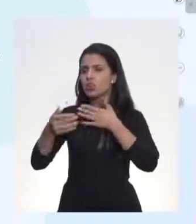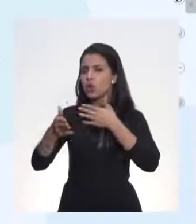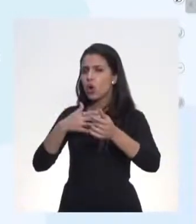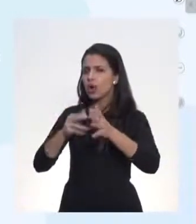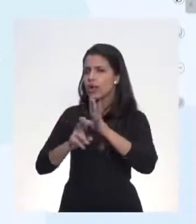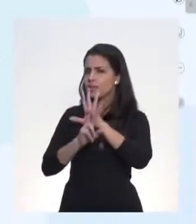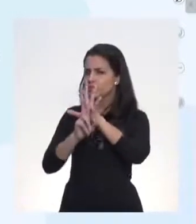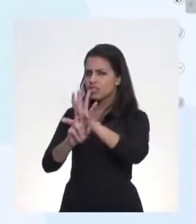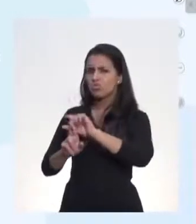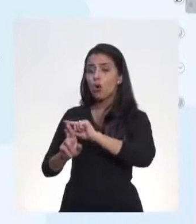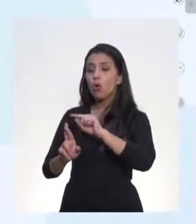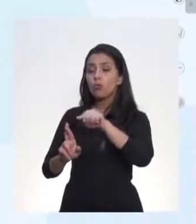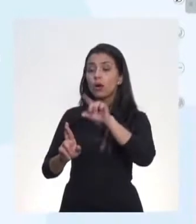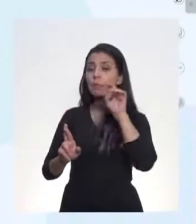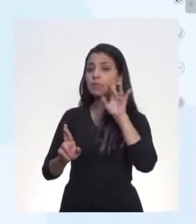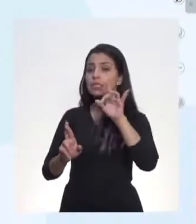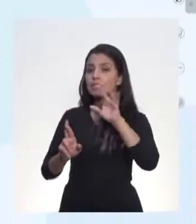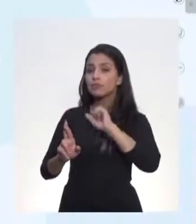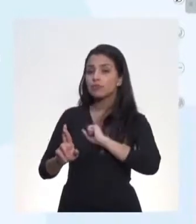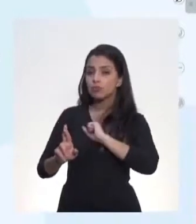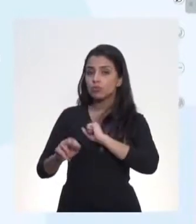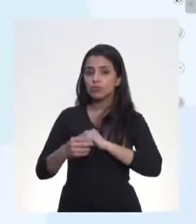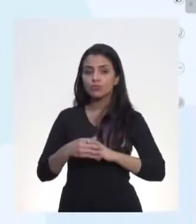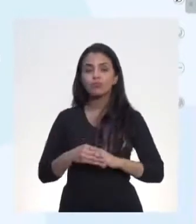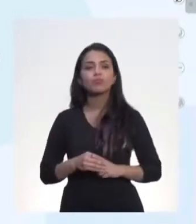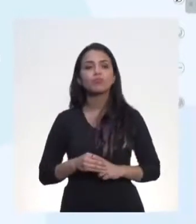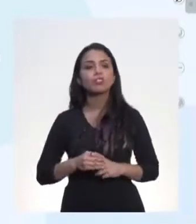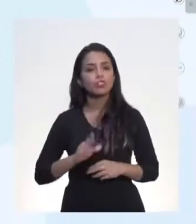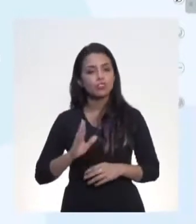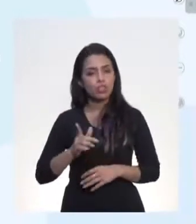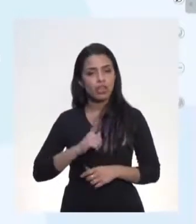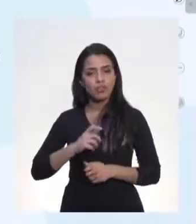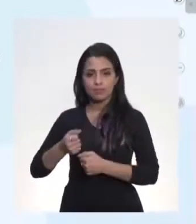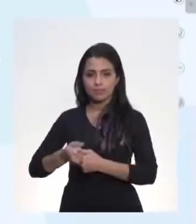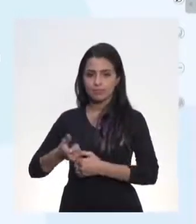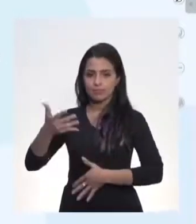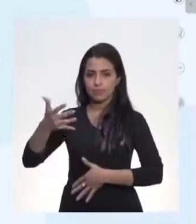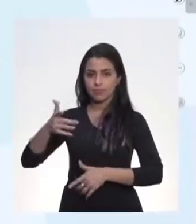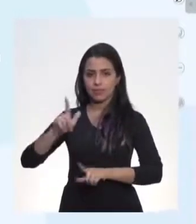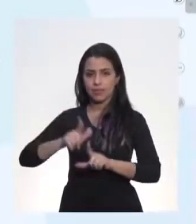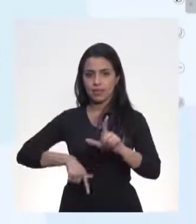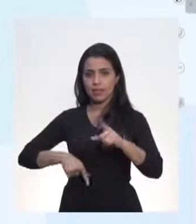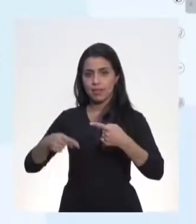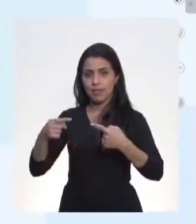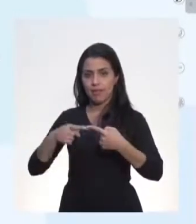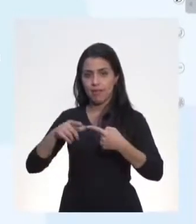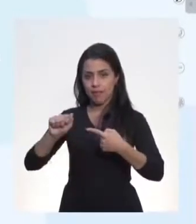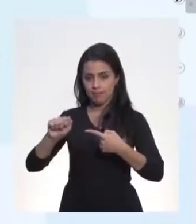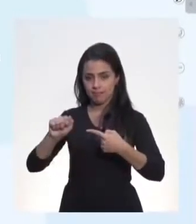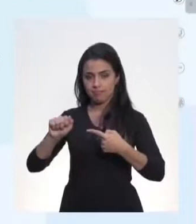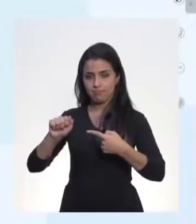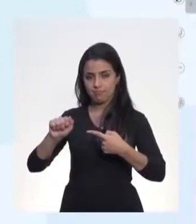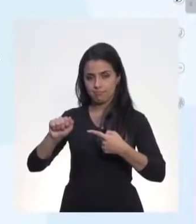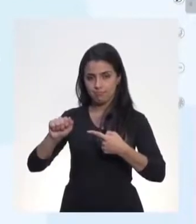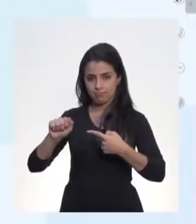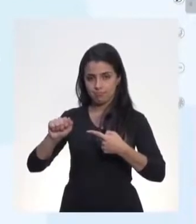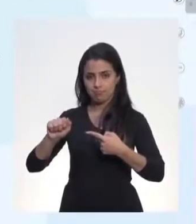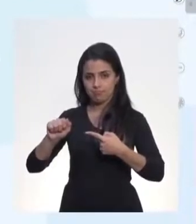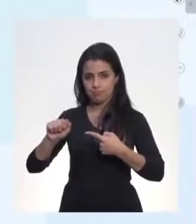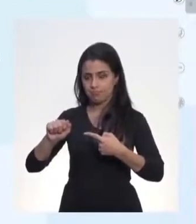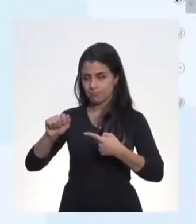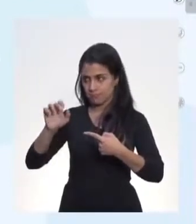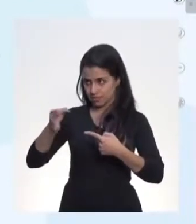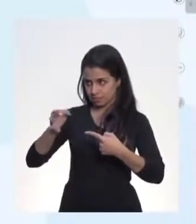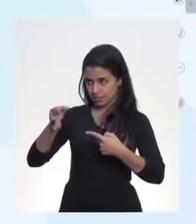representante específico? Ah, já temos alunos falando letra A, Andréia. Muito E bem. aí, é eu restritiva? restringi, sim,